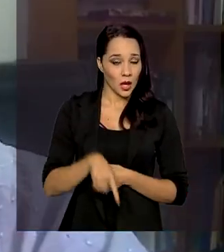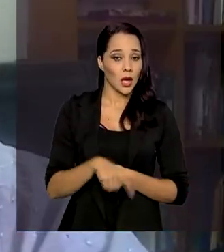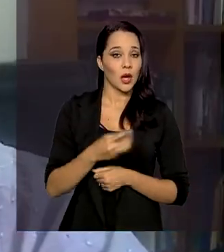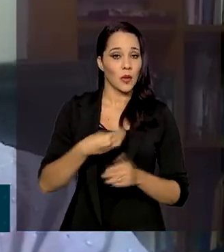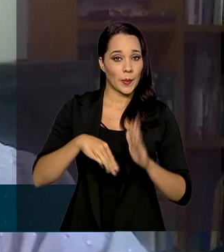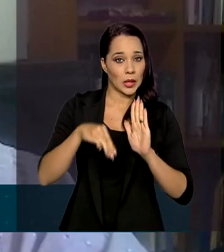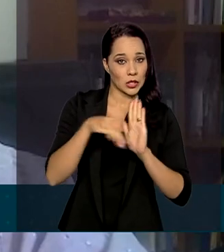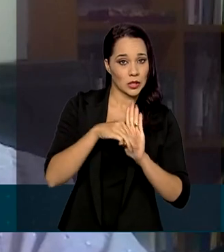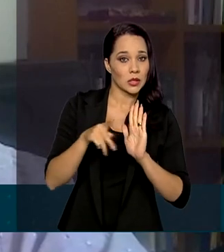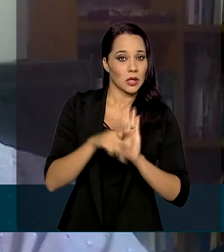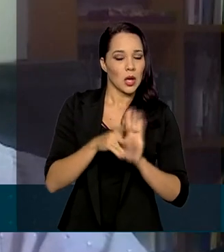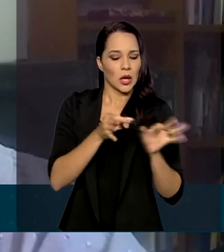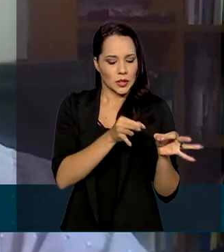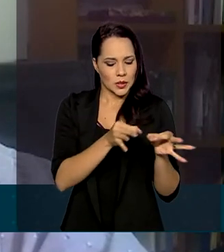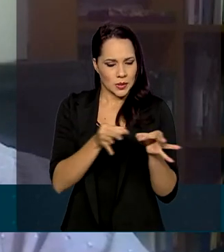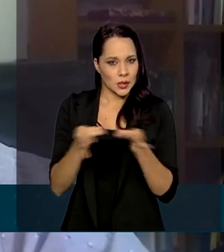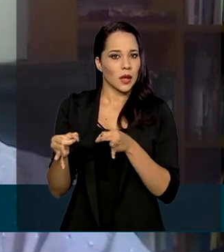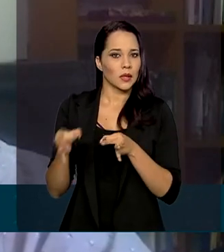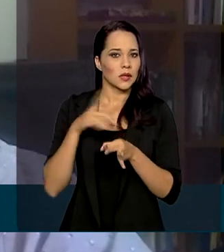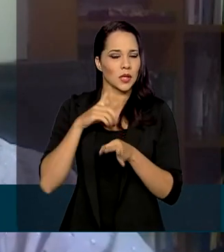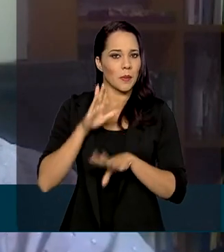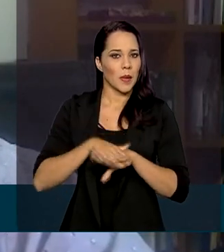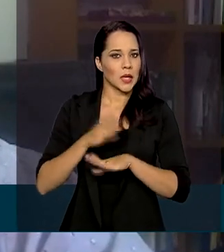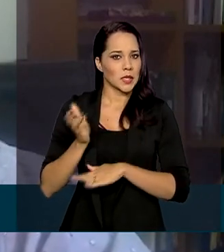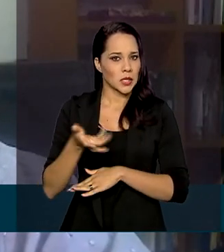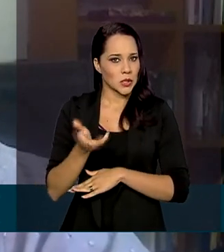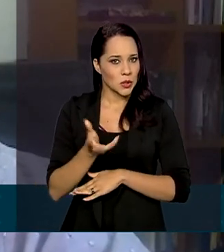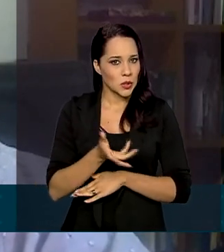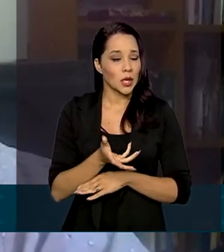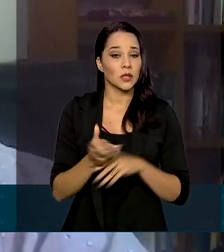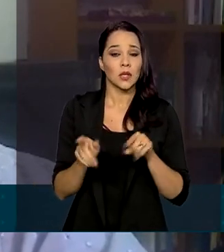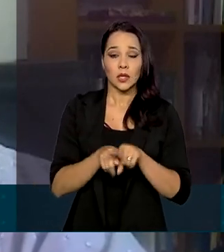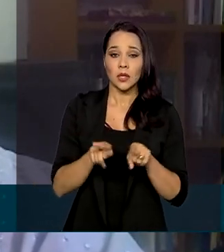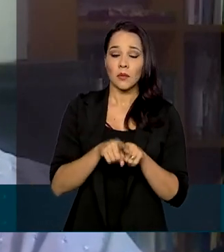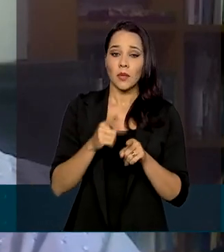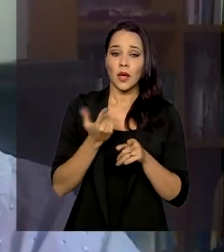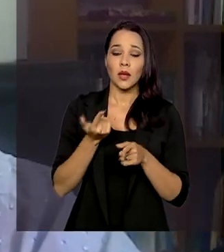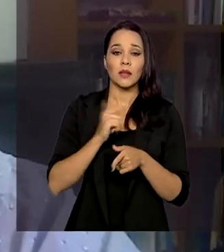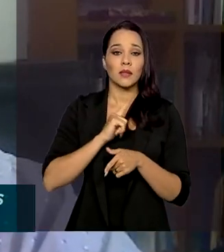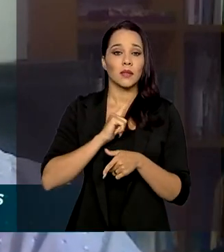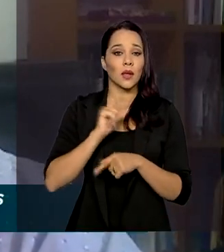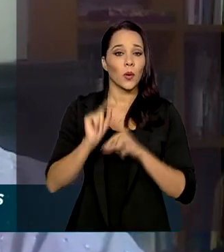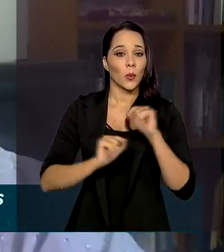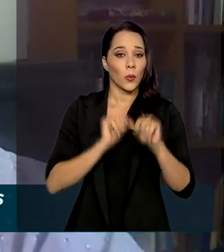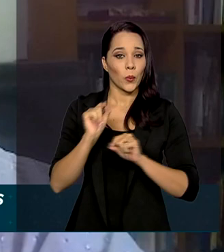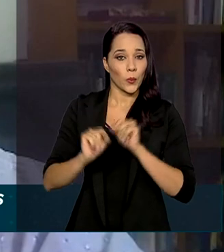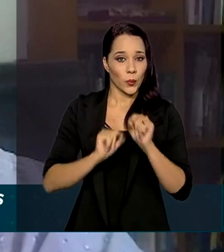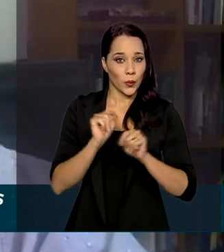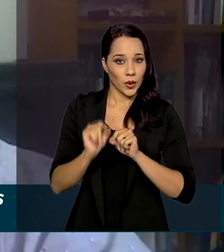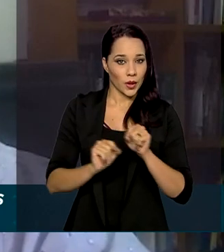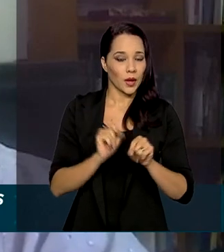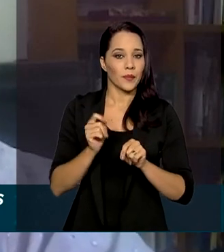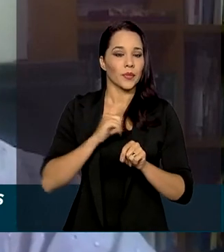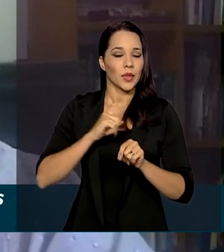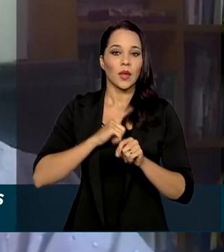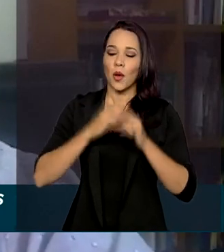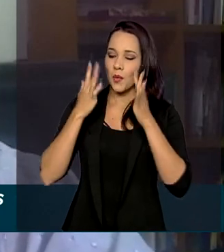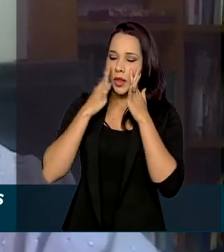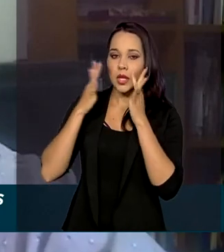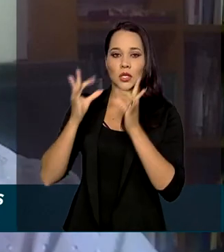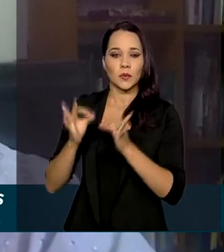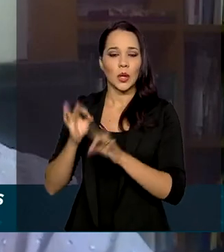adequada, correta, no sentido de trazer essa agilidade e viabilizar, obviamente, um